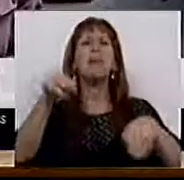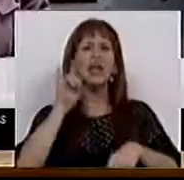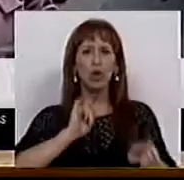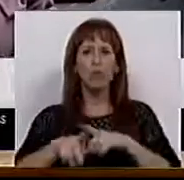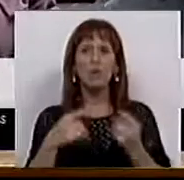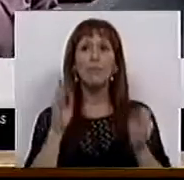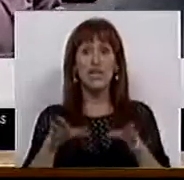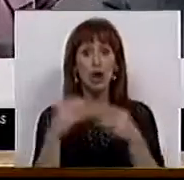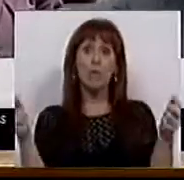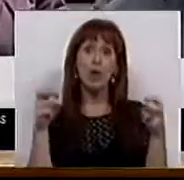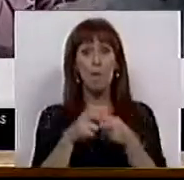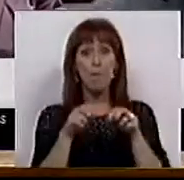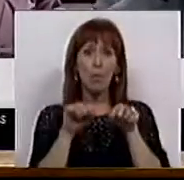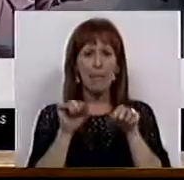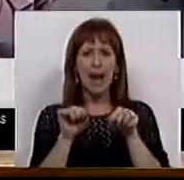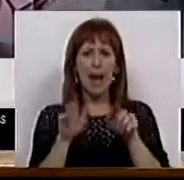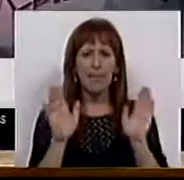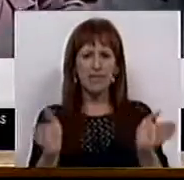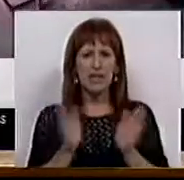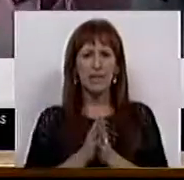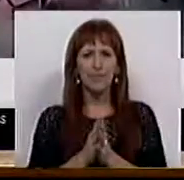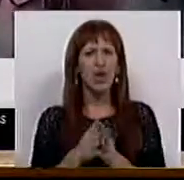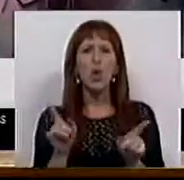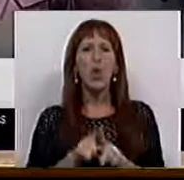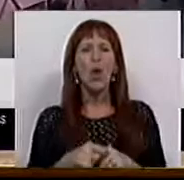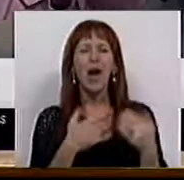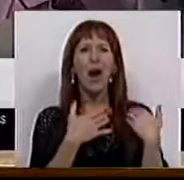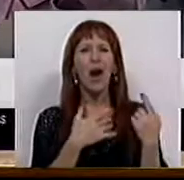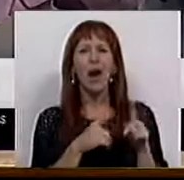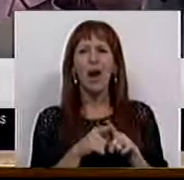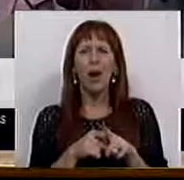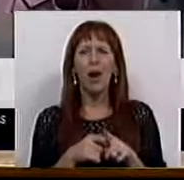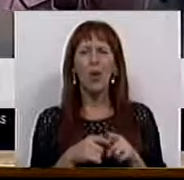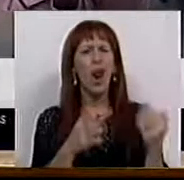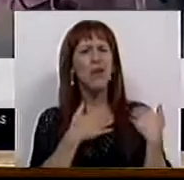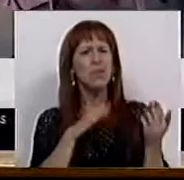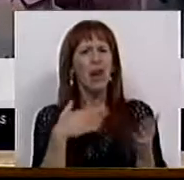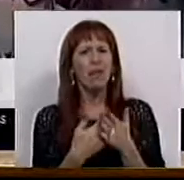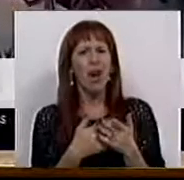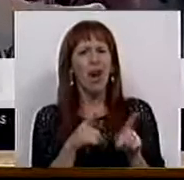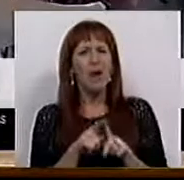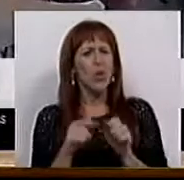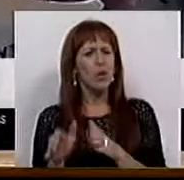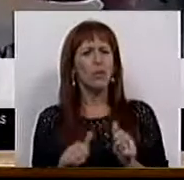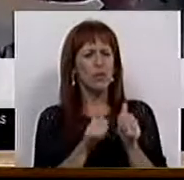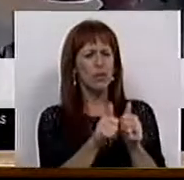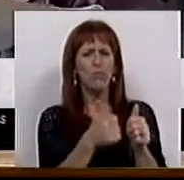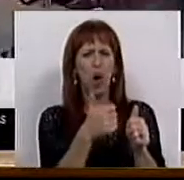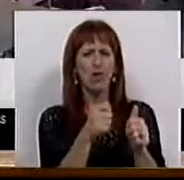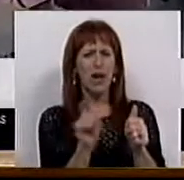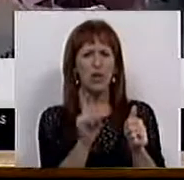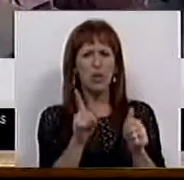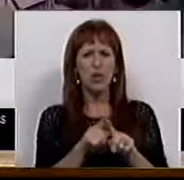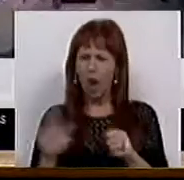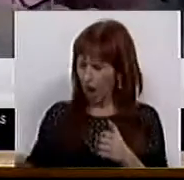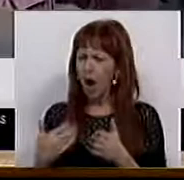que temos que resolver este problema. E não é irresponsável, a irresponsabilidade não está do lado do Bloco de Esquerda, que